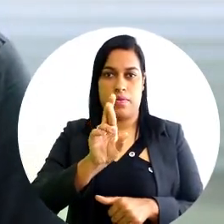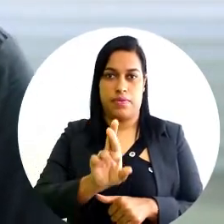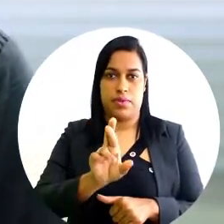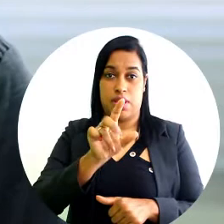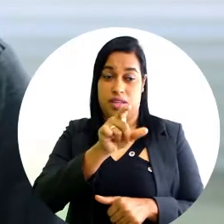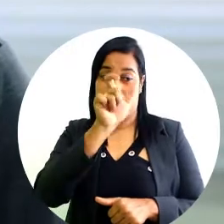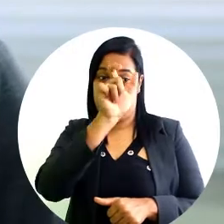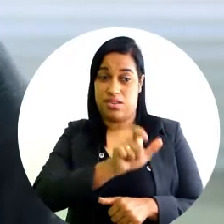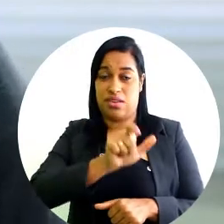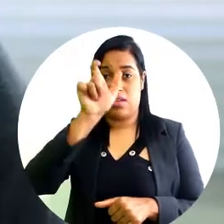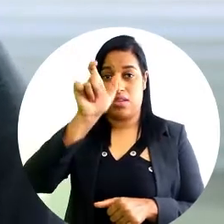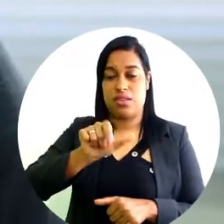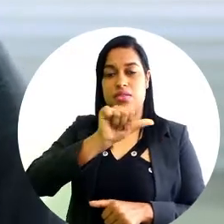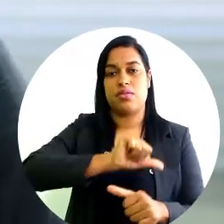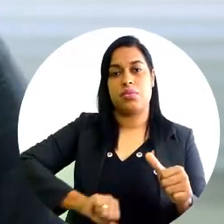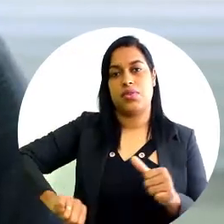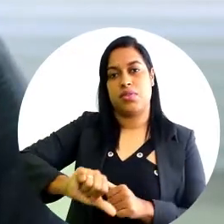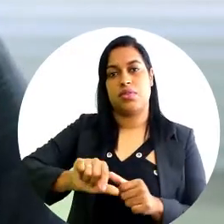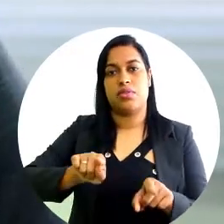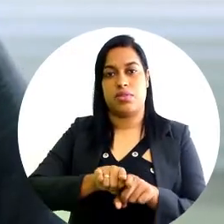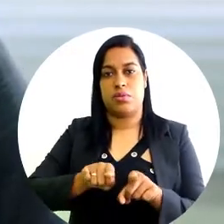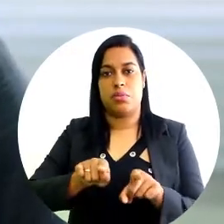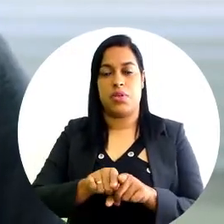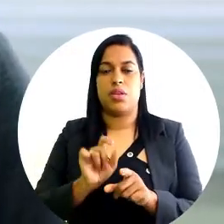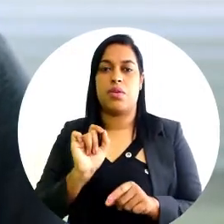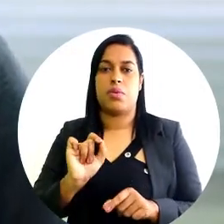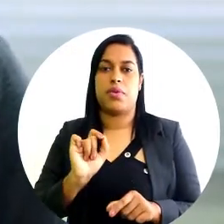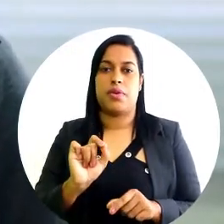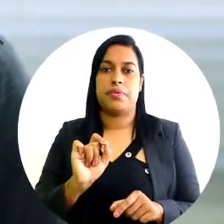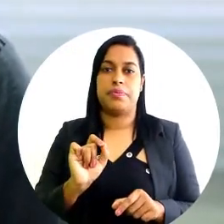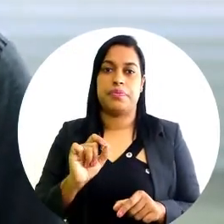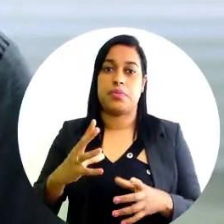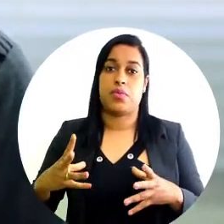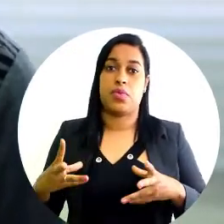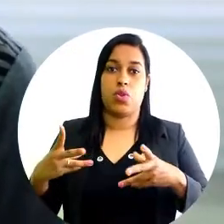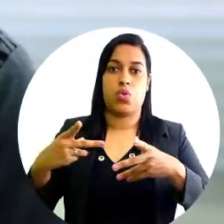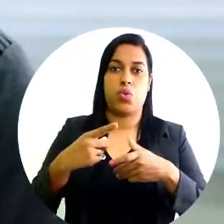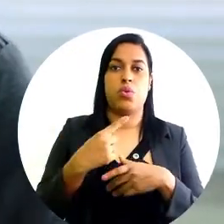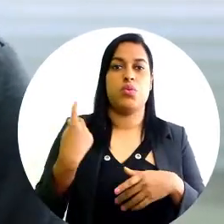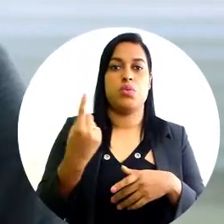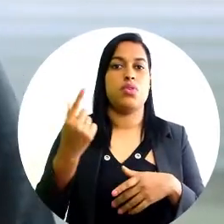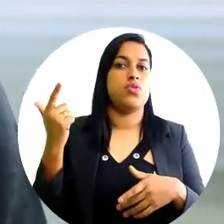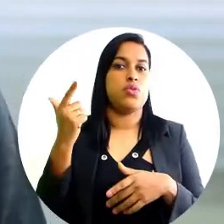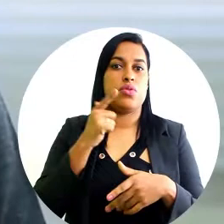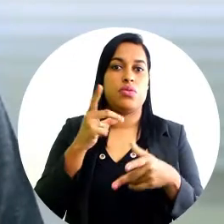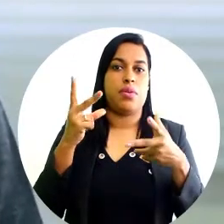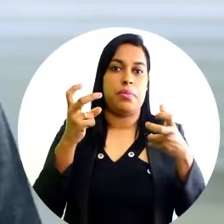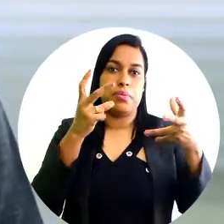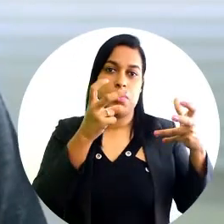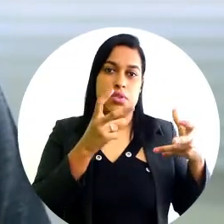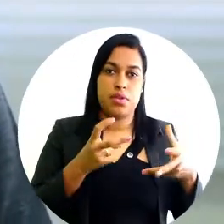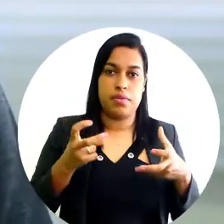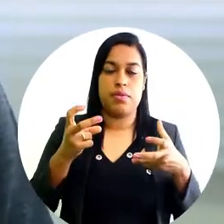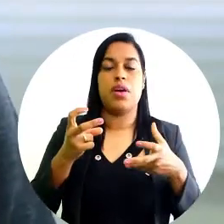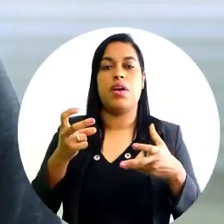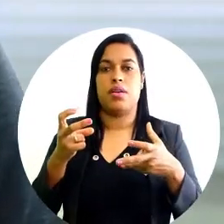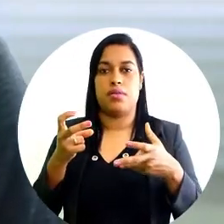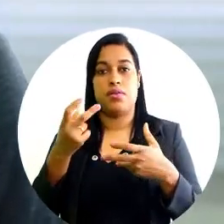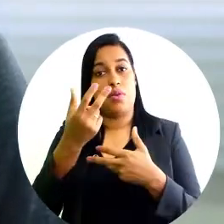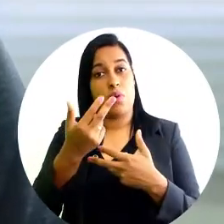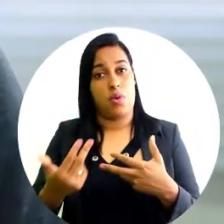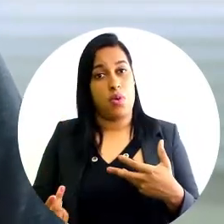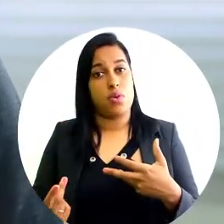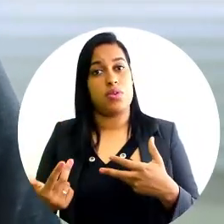devir é essa característica de mudança, que se aplica a praticamente tudo que a gente consegue